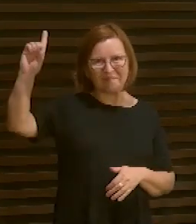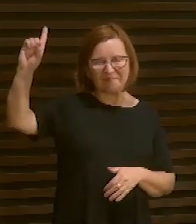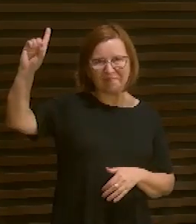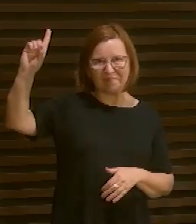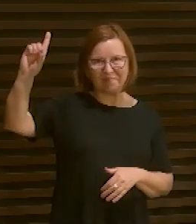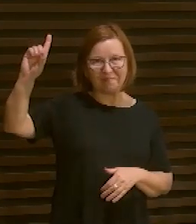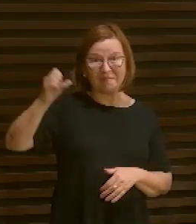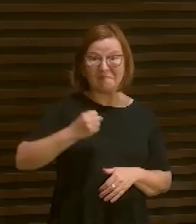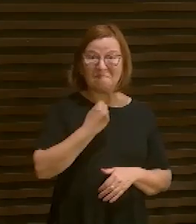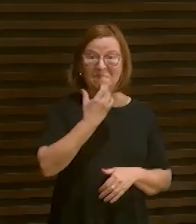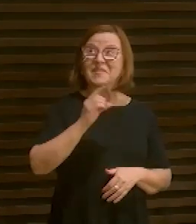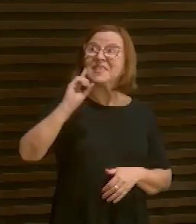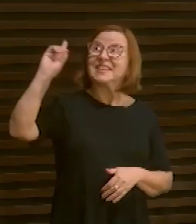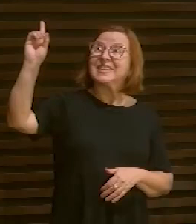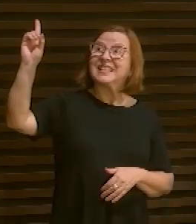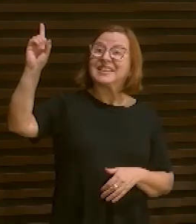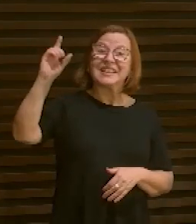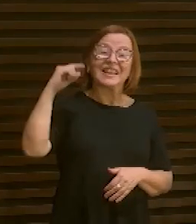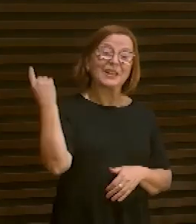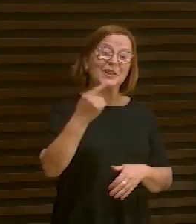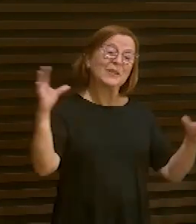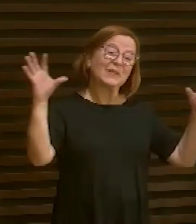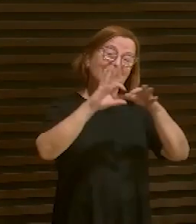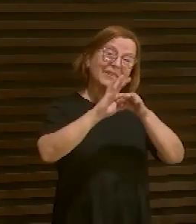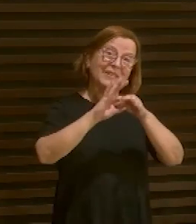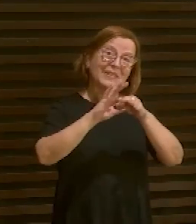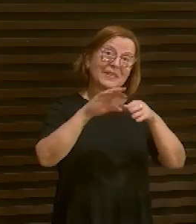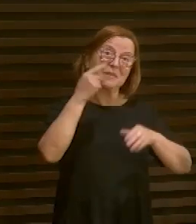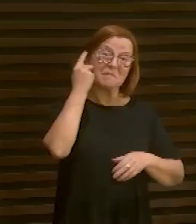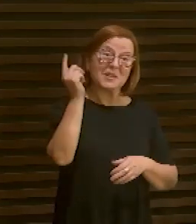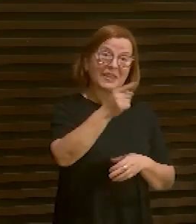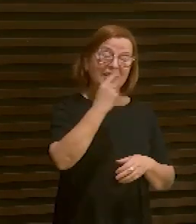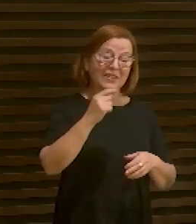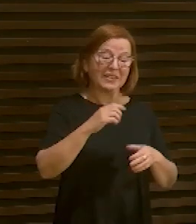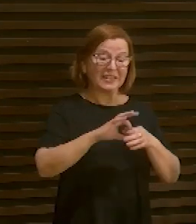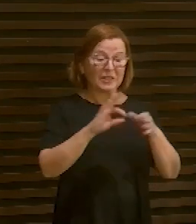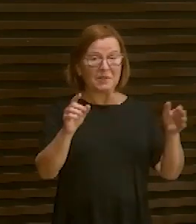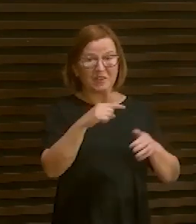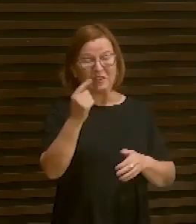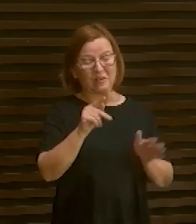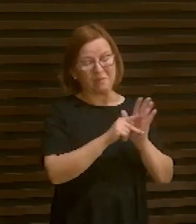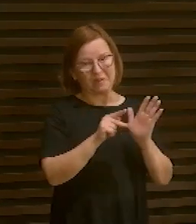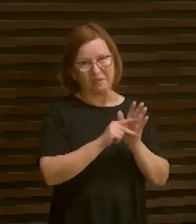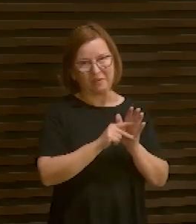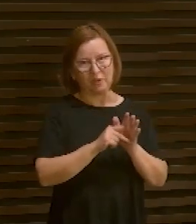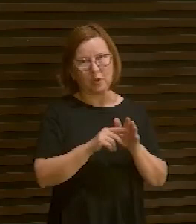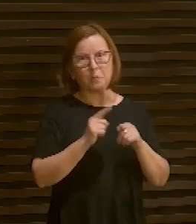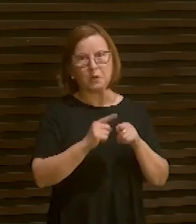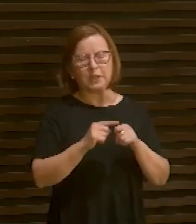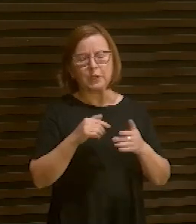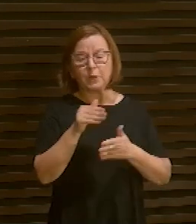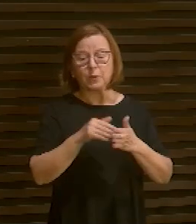É a bondade daquele que nos une para que nós sejamos libertos de nós mesmos, porque todo o nosso